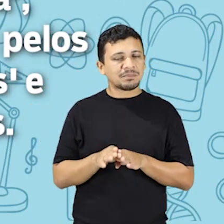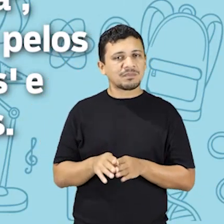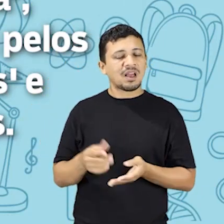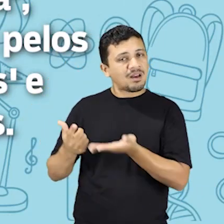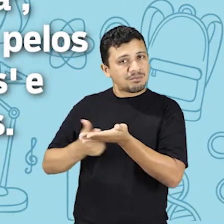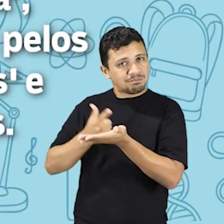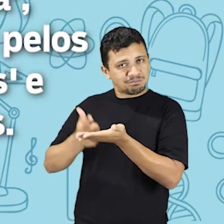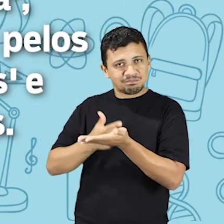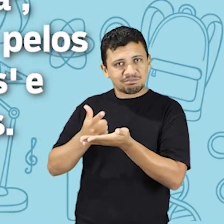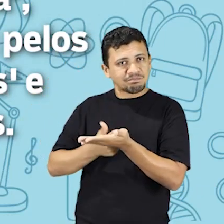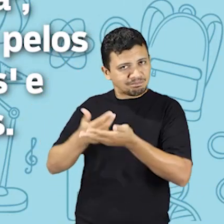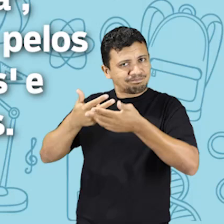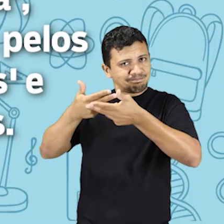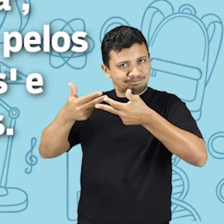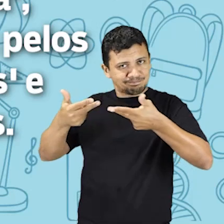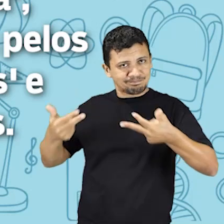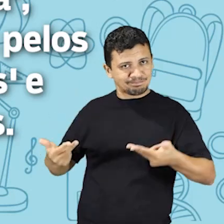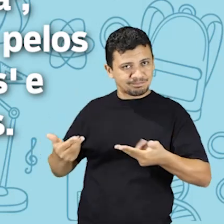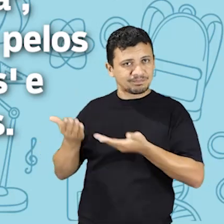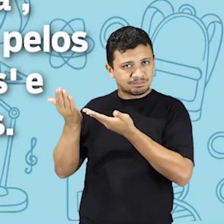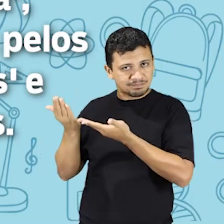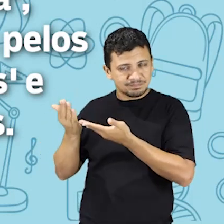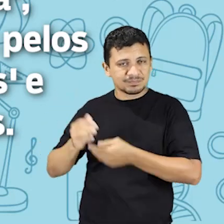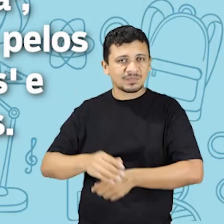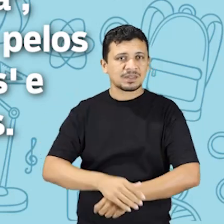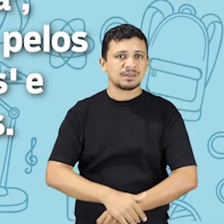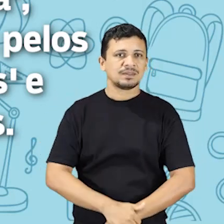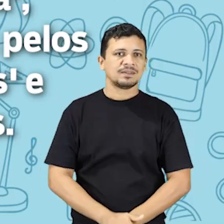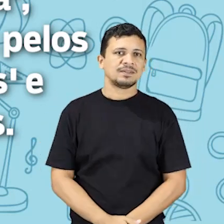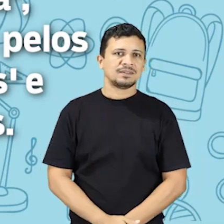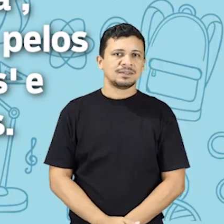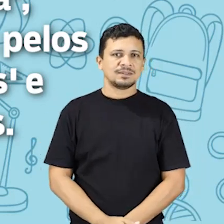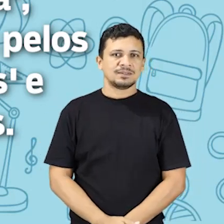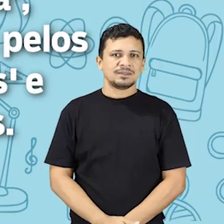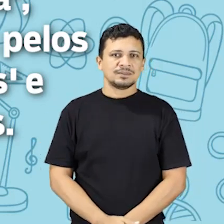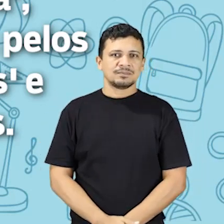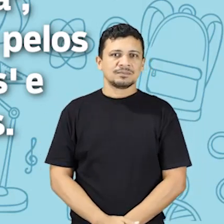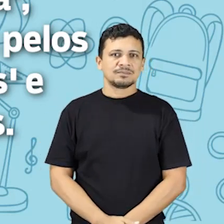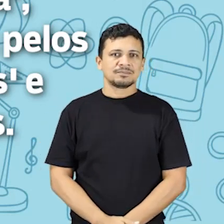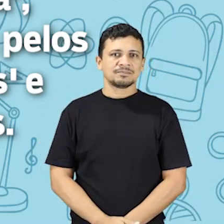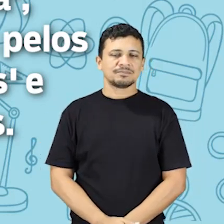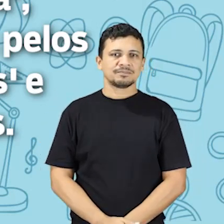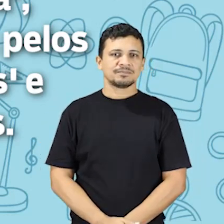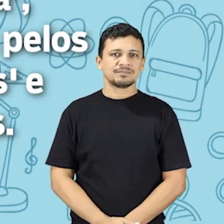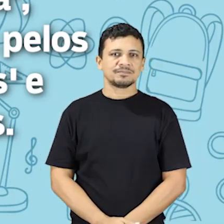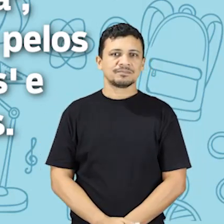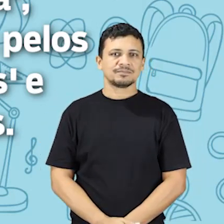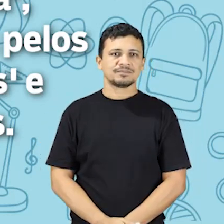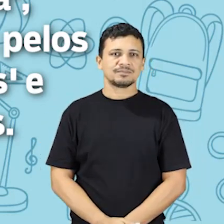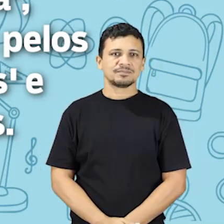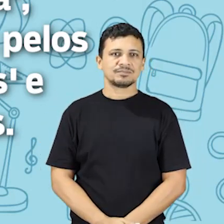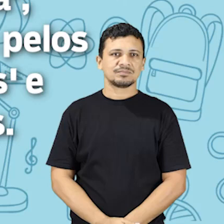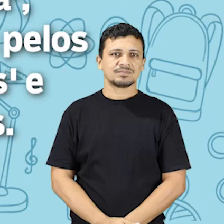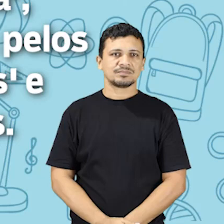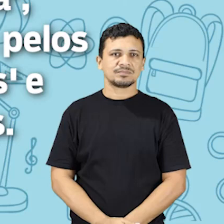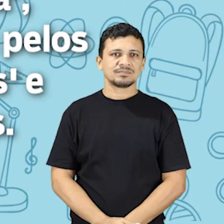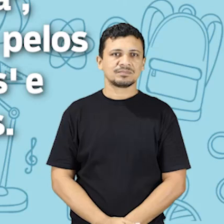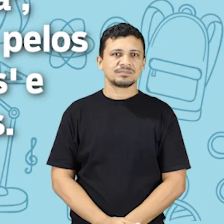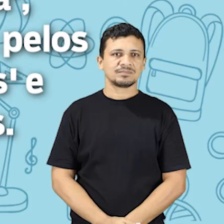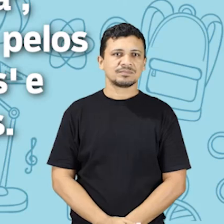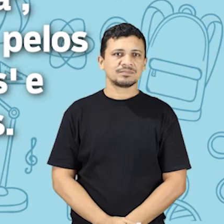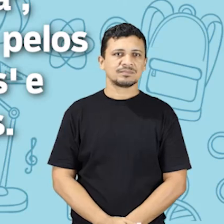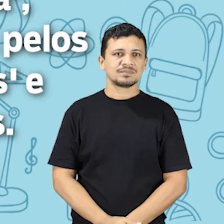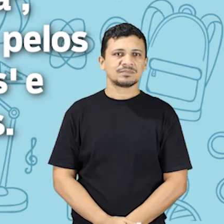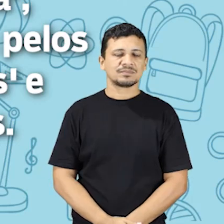As Queixadas e Outros Contos Guaranis, Tecoa, Conhecendo uma Aldeia Indígena, Literatura Escrita